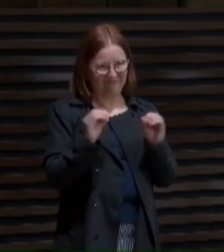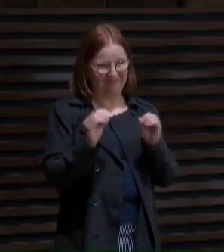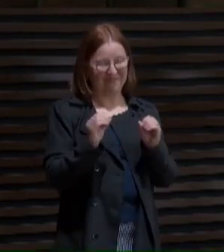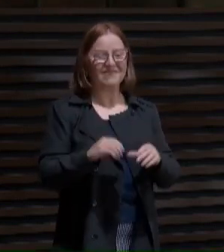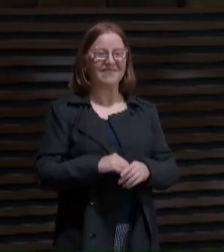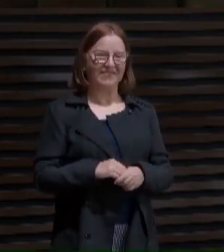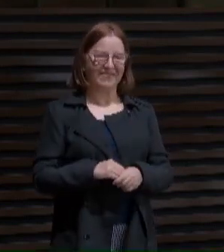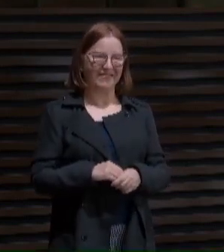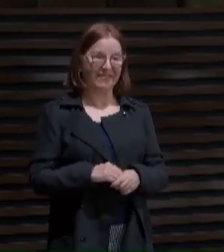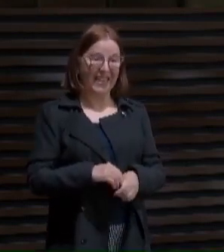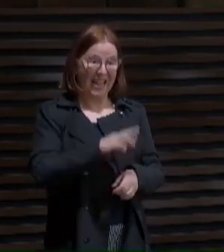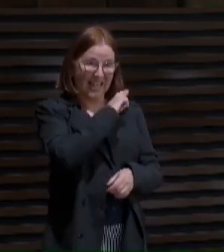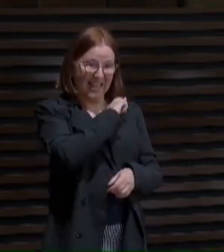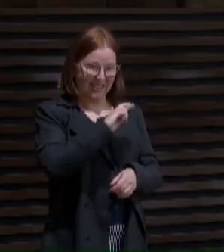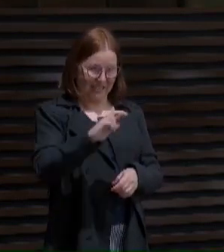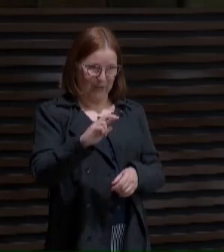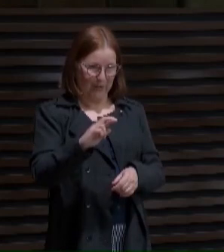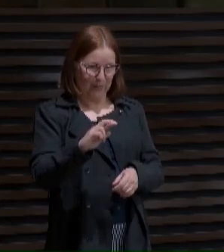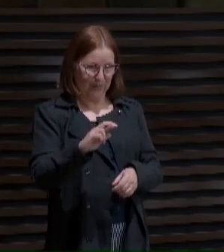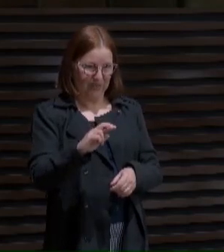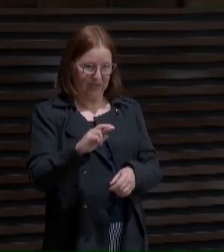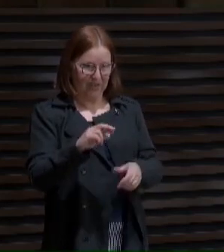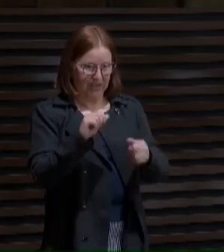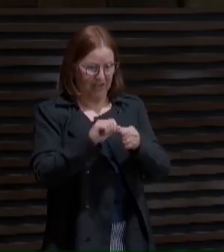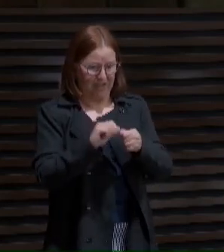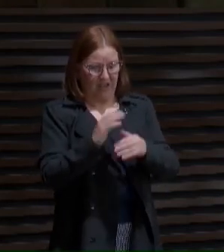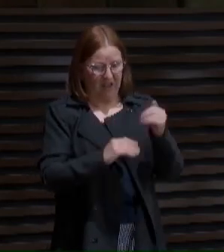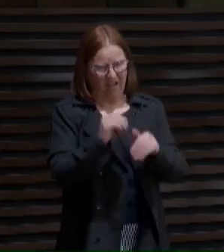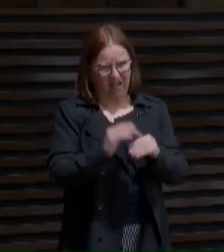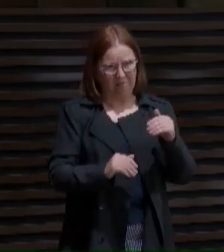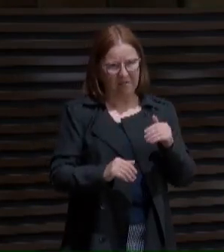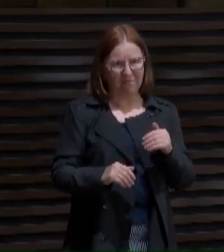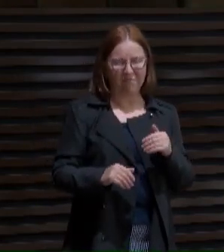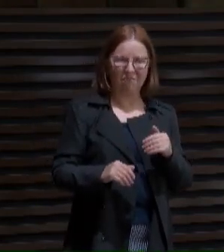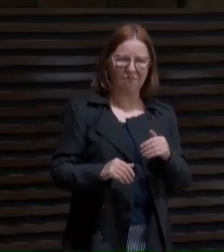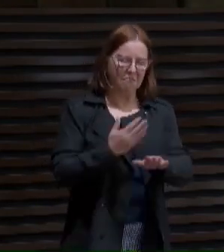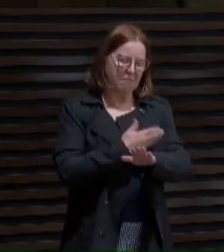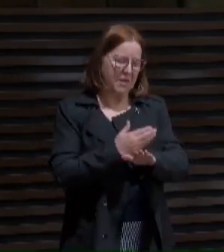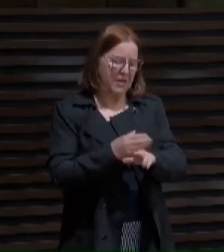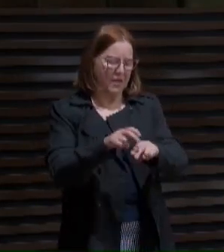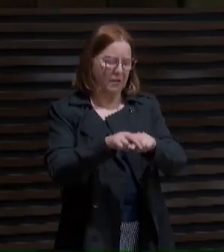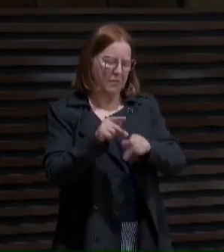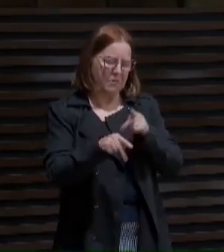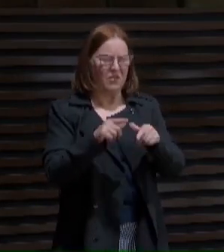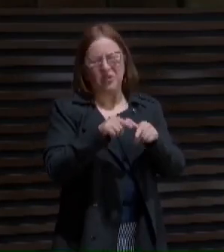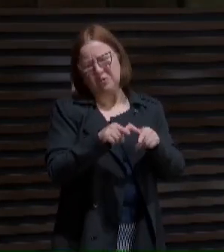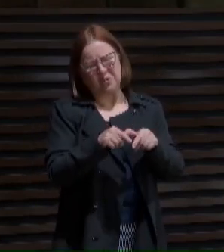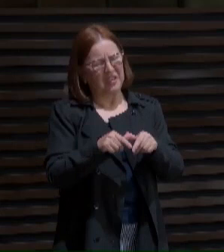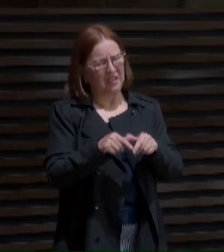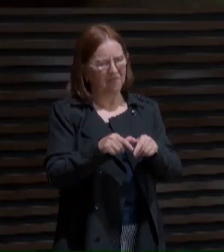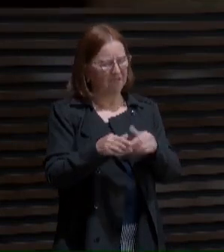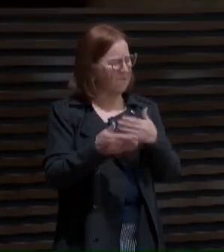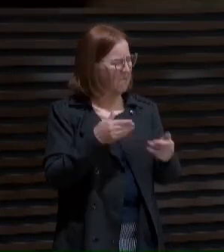Então, a religião da realização humana, seja ela praticada por judeus, seja ela praticada por